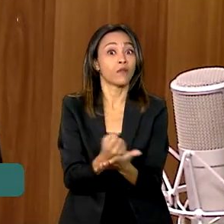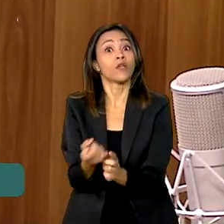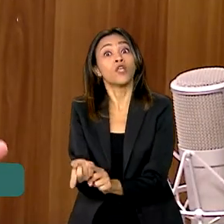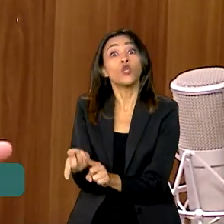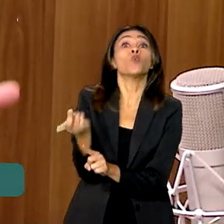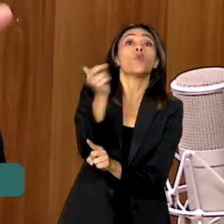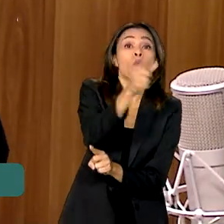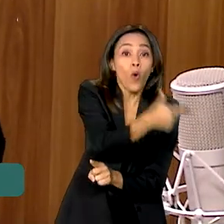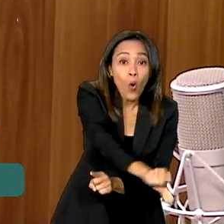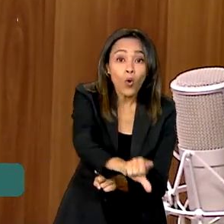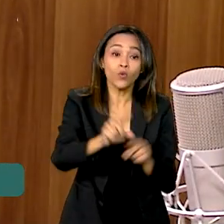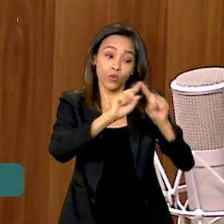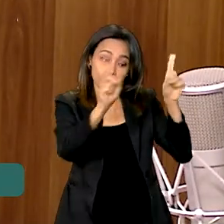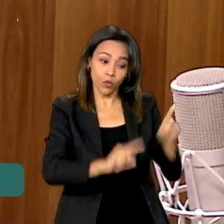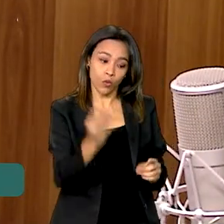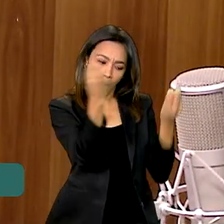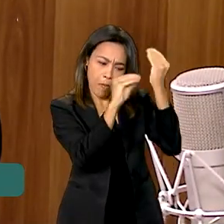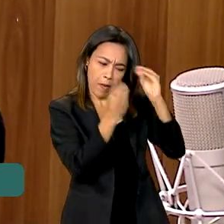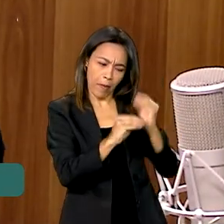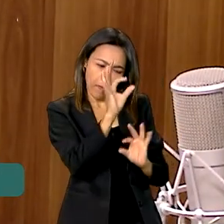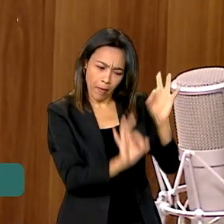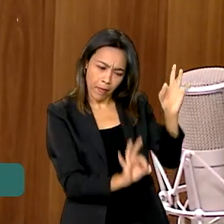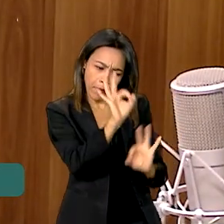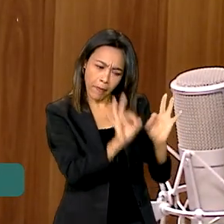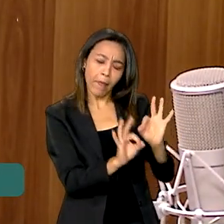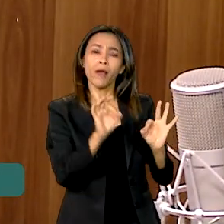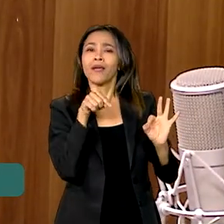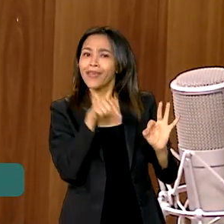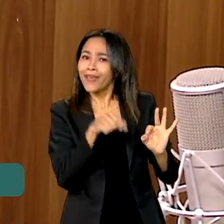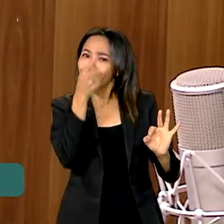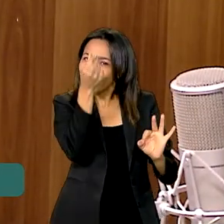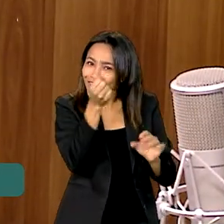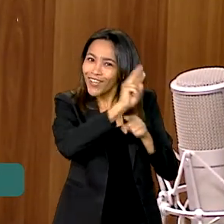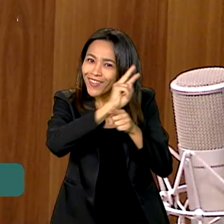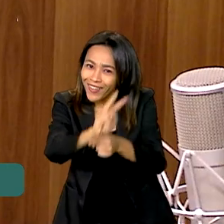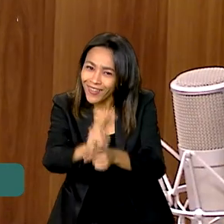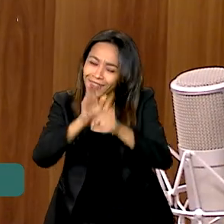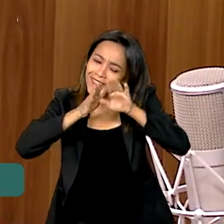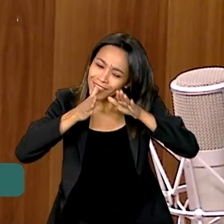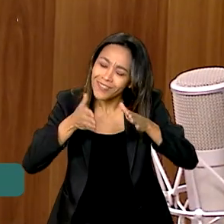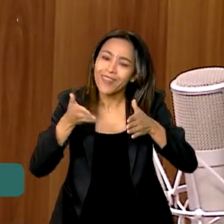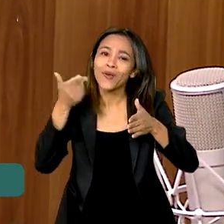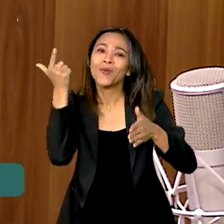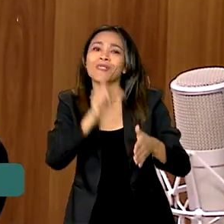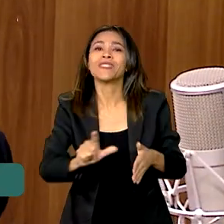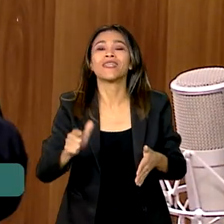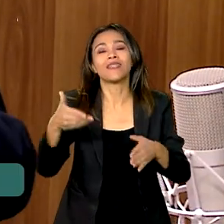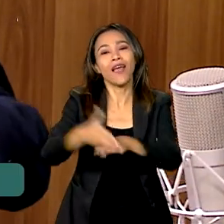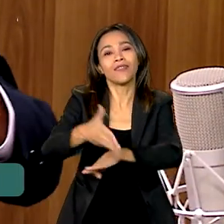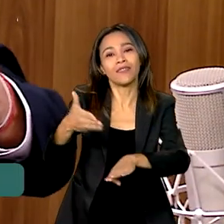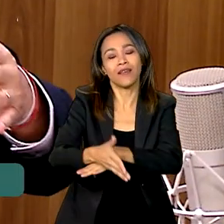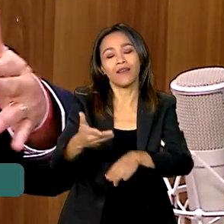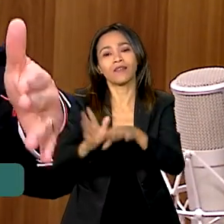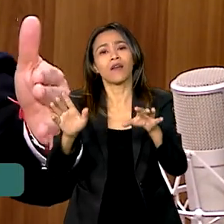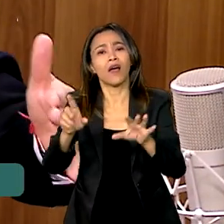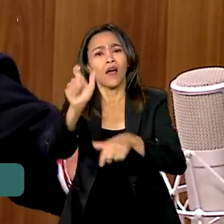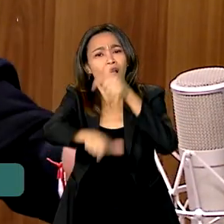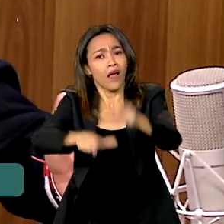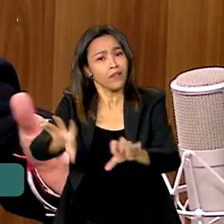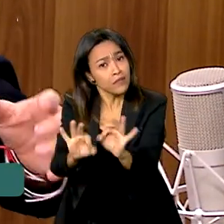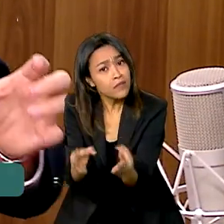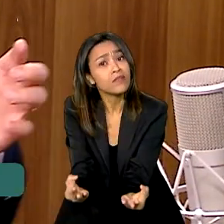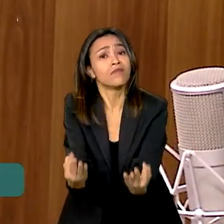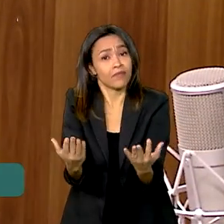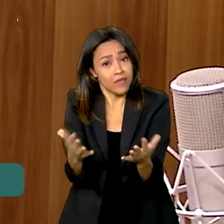plano safra, o objetivo é fazer com que o crédito chegue ainda mais aos pequenos produtores. A gente tem um plano safra da agricultura